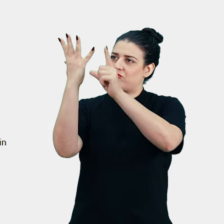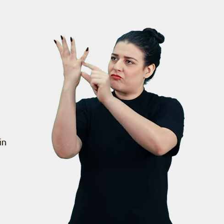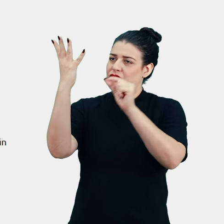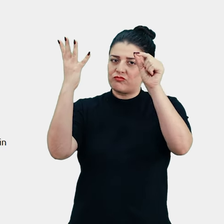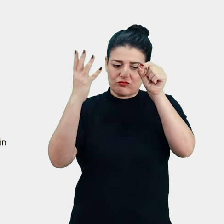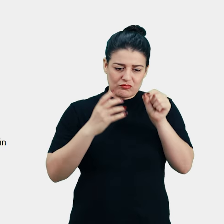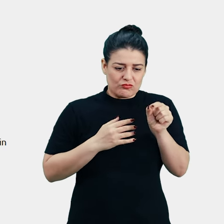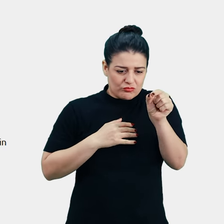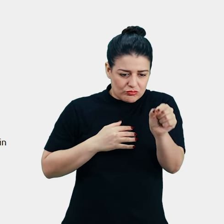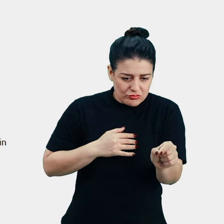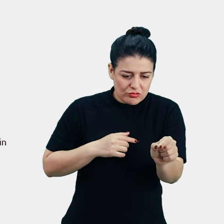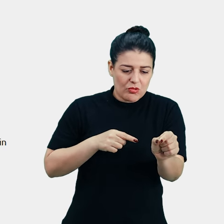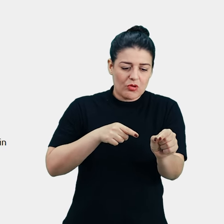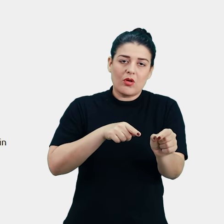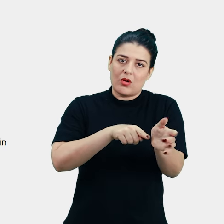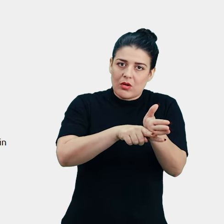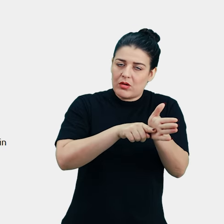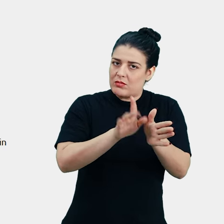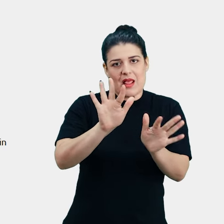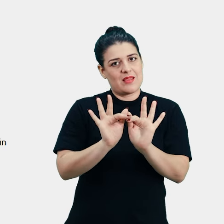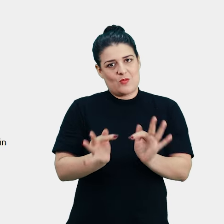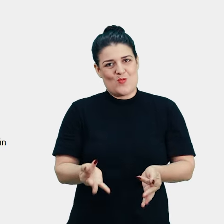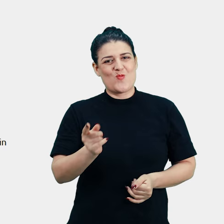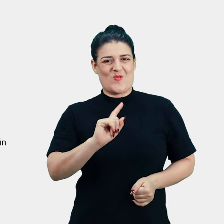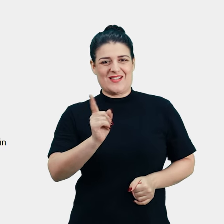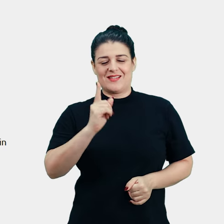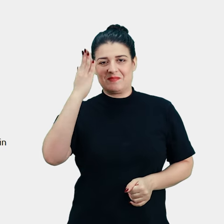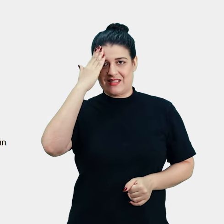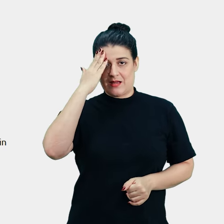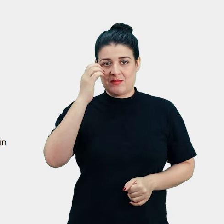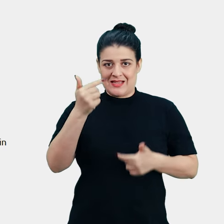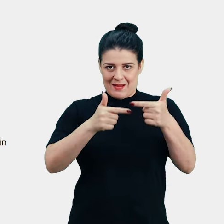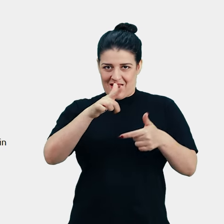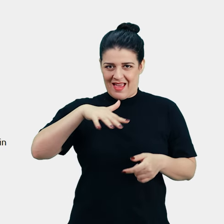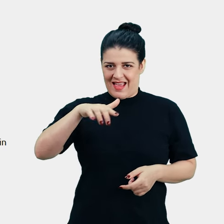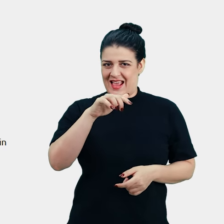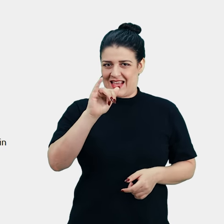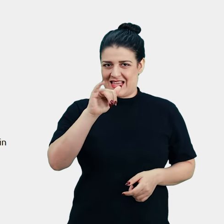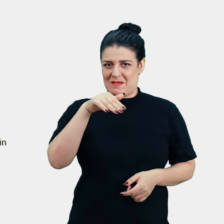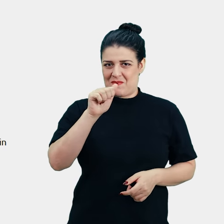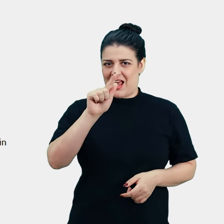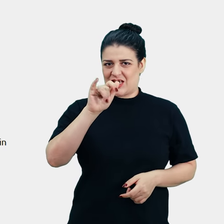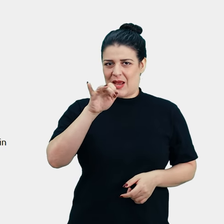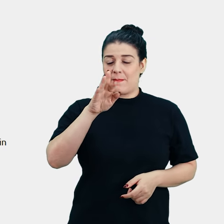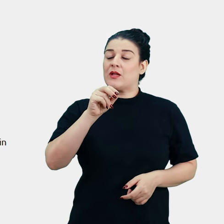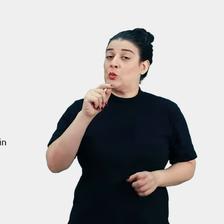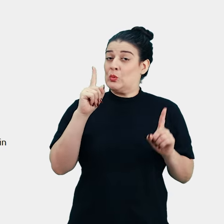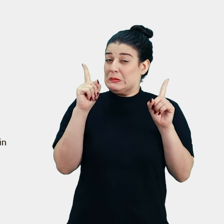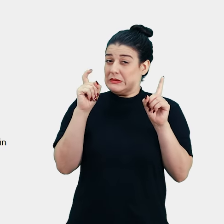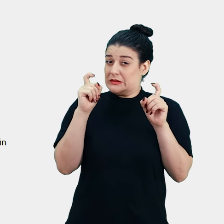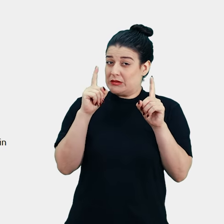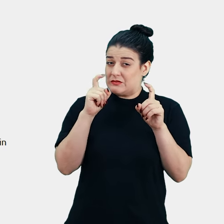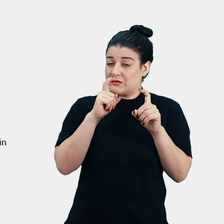e fazer. Aí, claro, pessoal, que não é tão simples, tá? Quem trabalha com imageamento é uma técnica bem